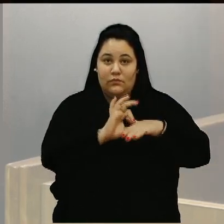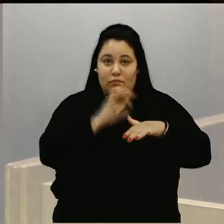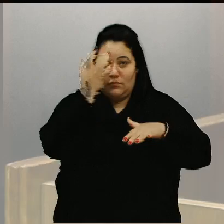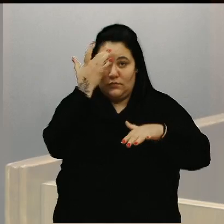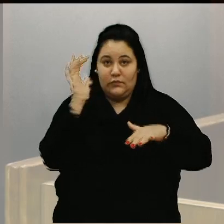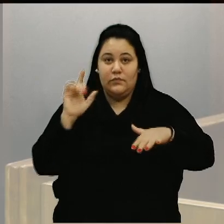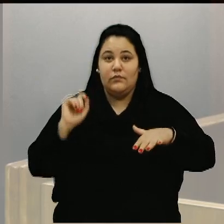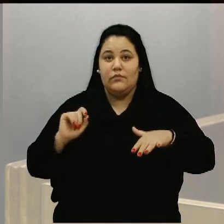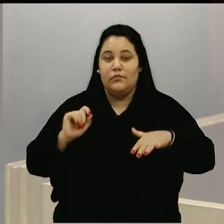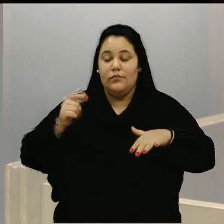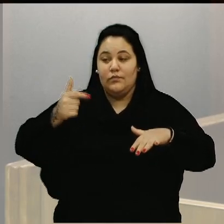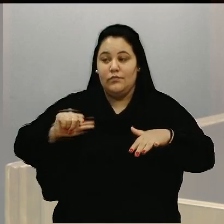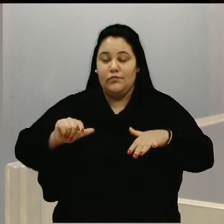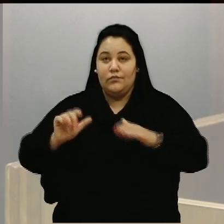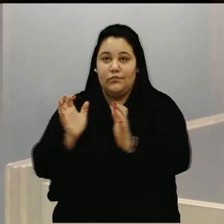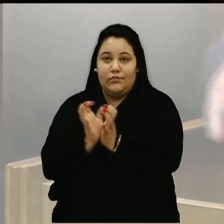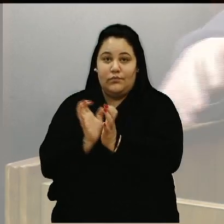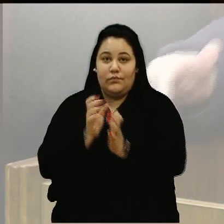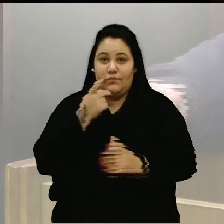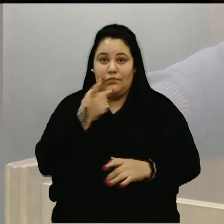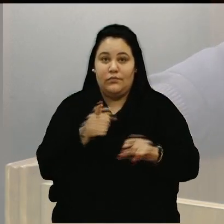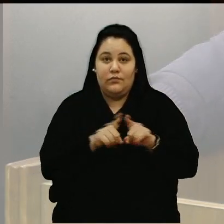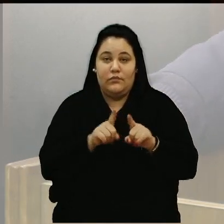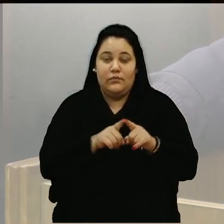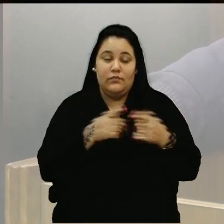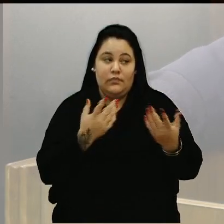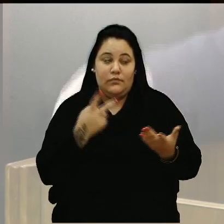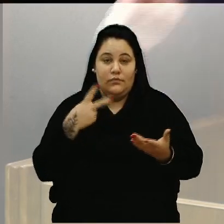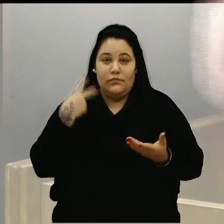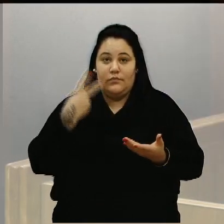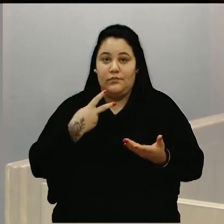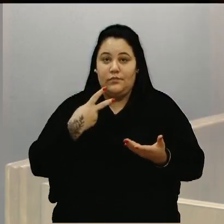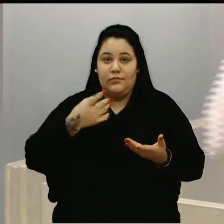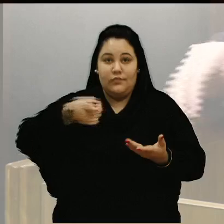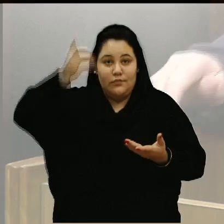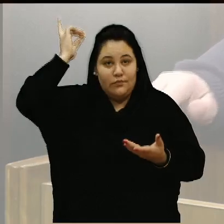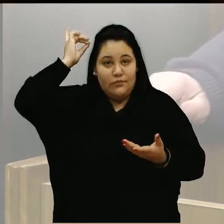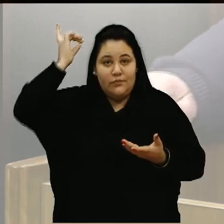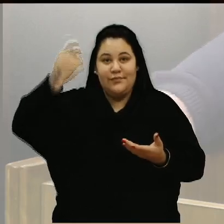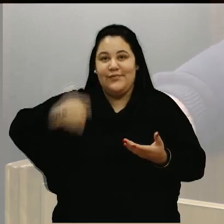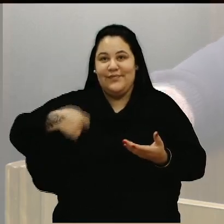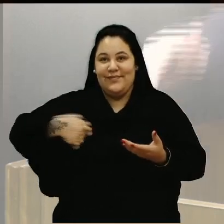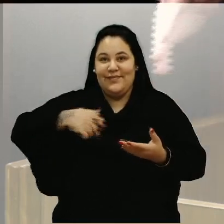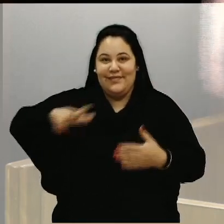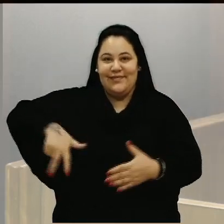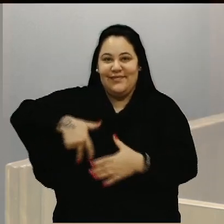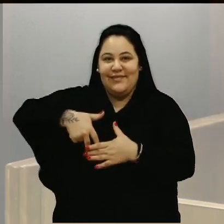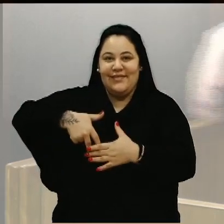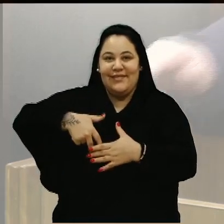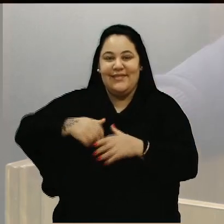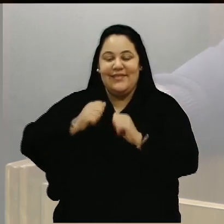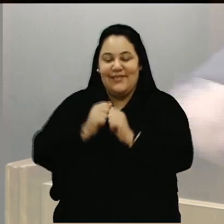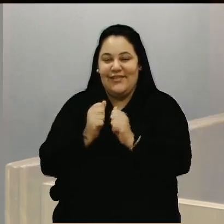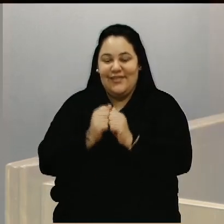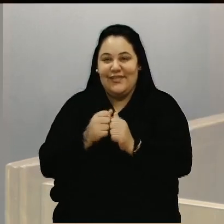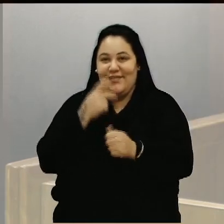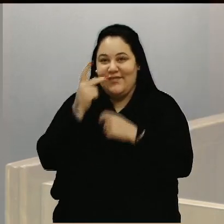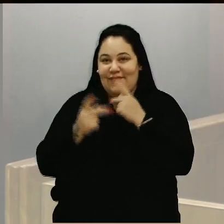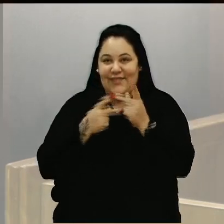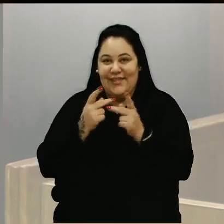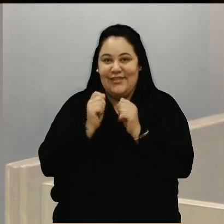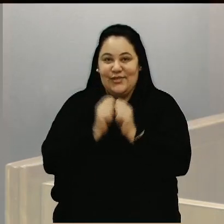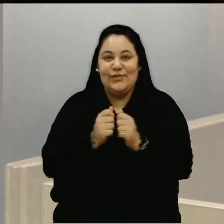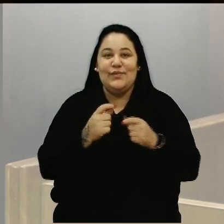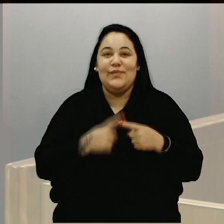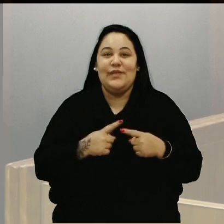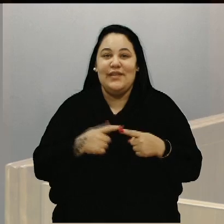vai falar. Então, vereador Lucas, eu acho que nós tínhamos que vir junto aqui na tribuna e fazer o discurso junto, porque